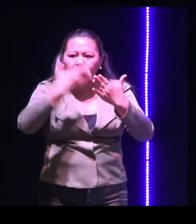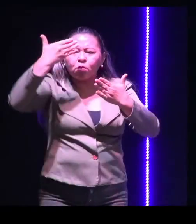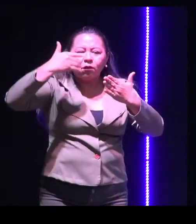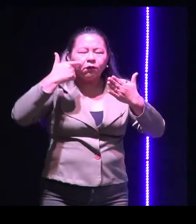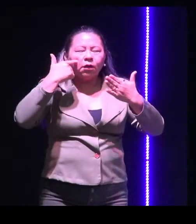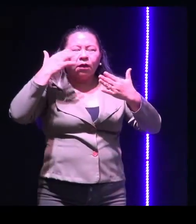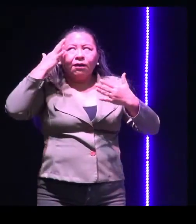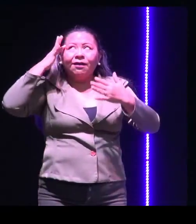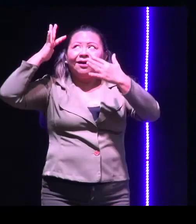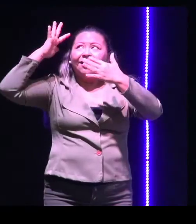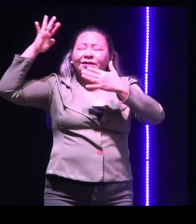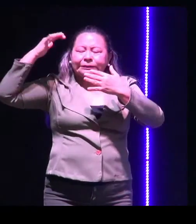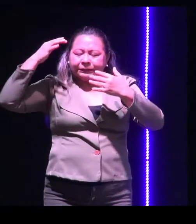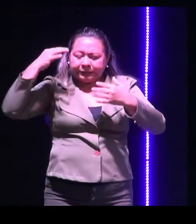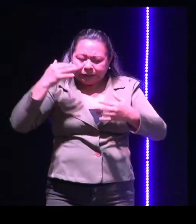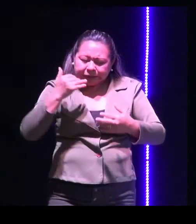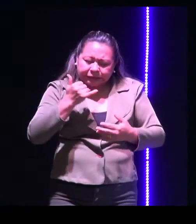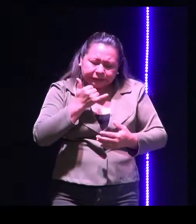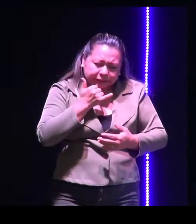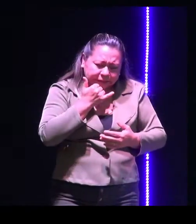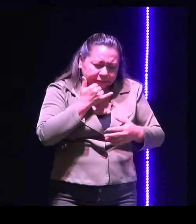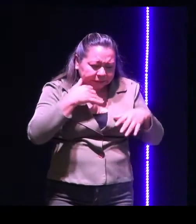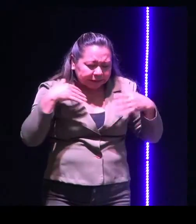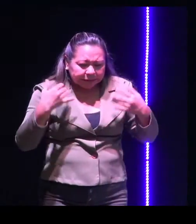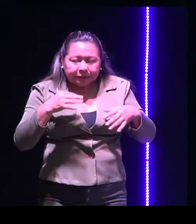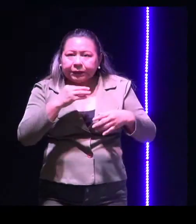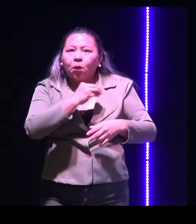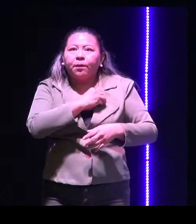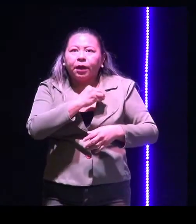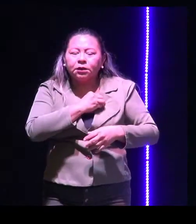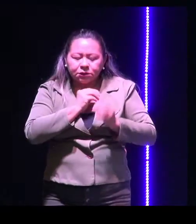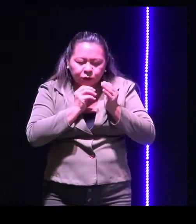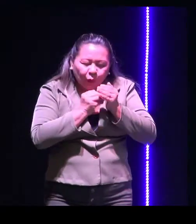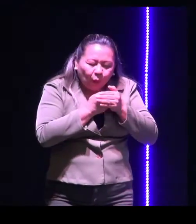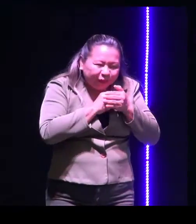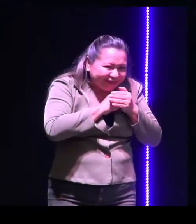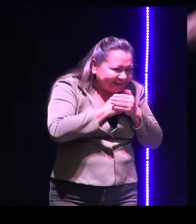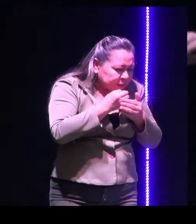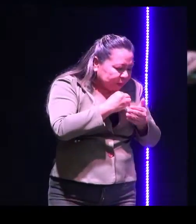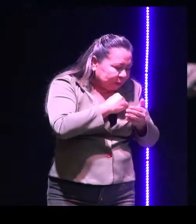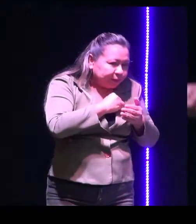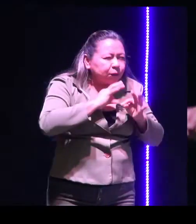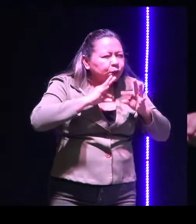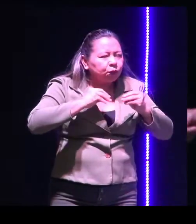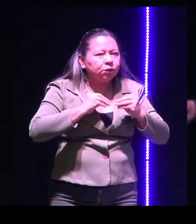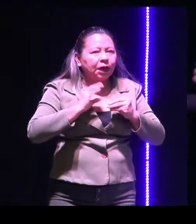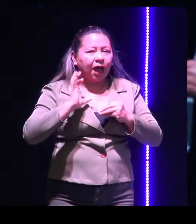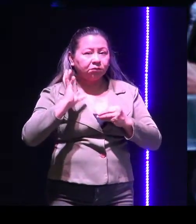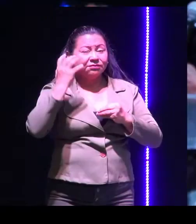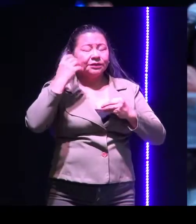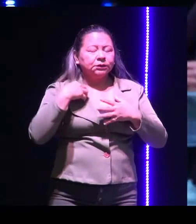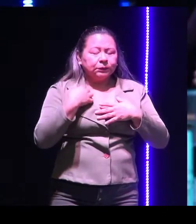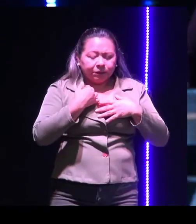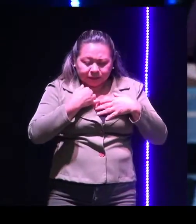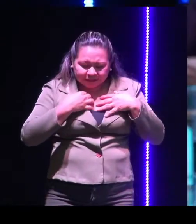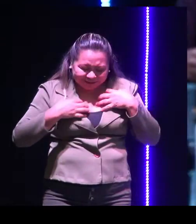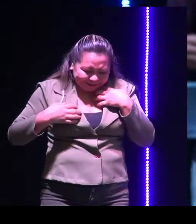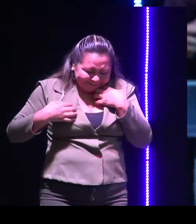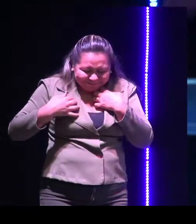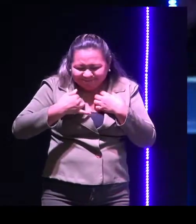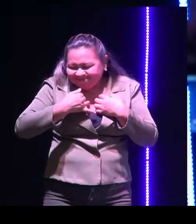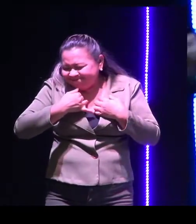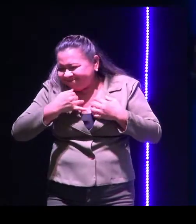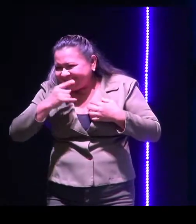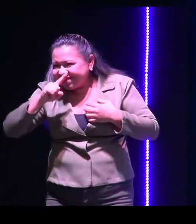não confessou o seu pecado, enquanto ele escondia, tudo isso estava acontecendo com ele. Ele não era feliz, mas